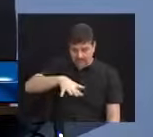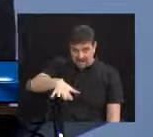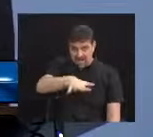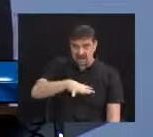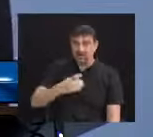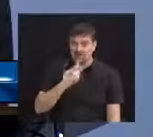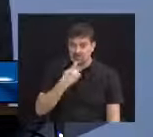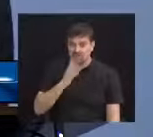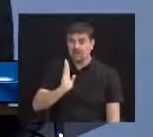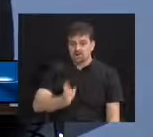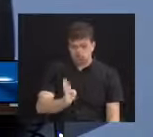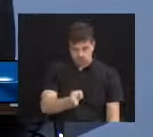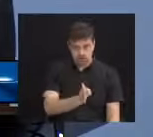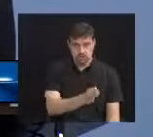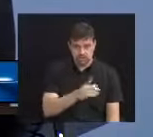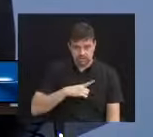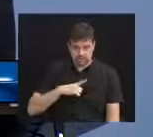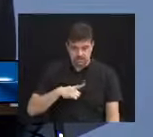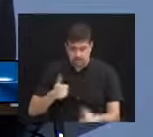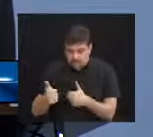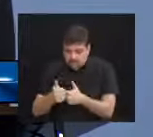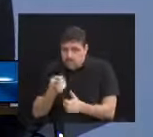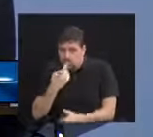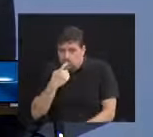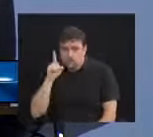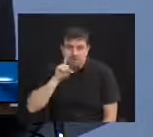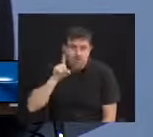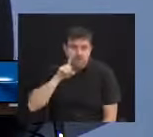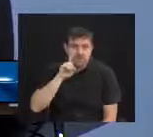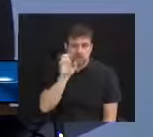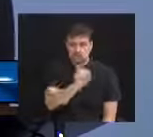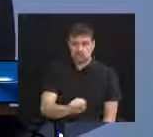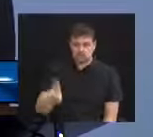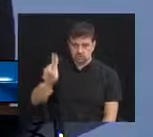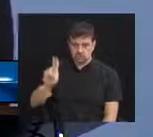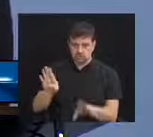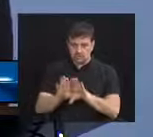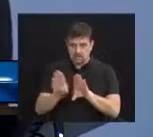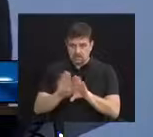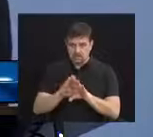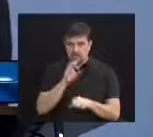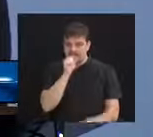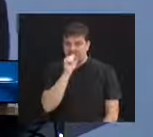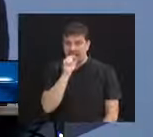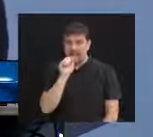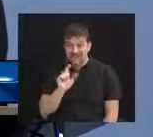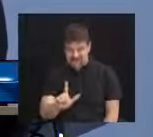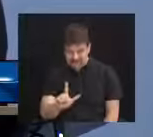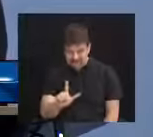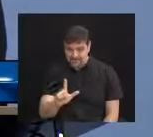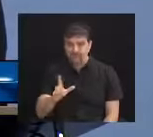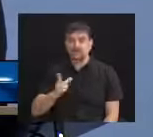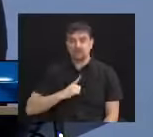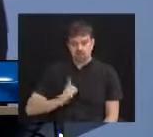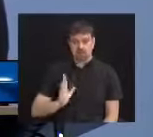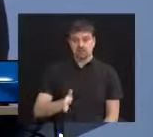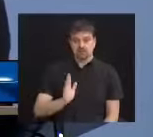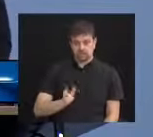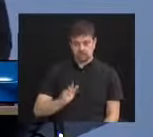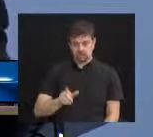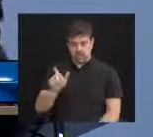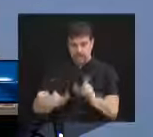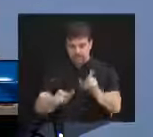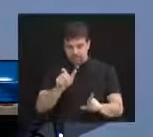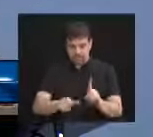têm caso também em americana sumaré limeira então é muito importante que a gente possa antecipar é